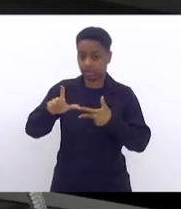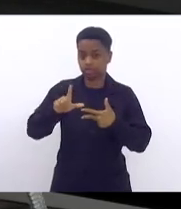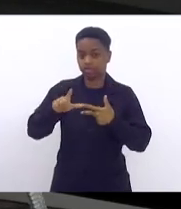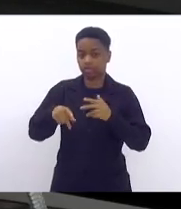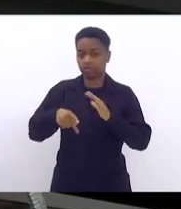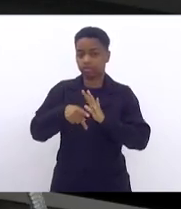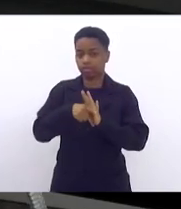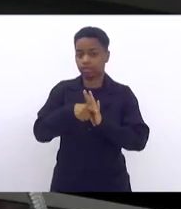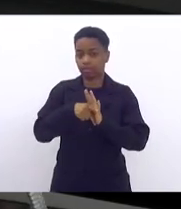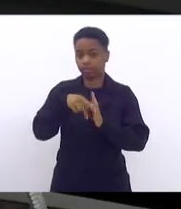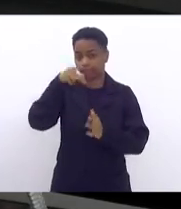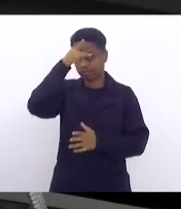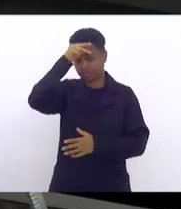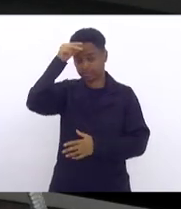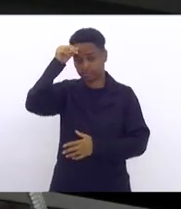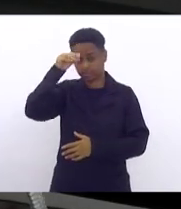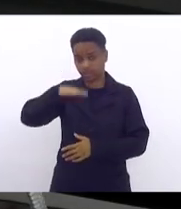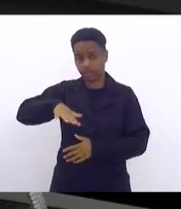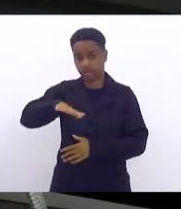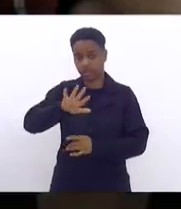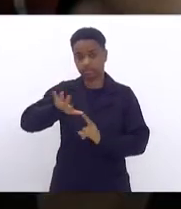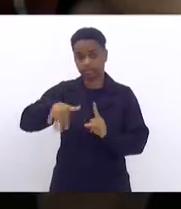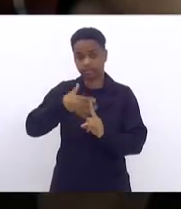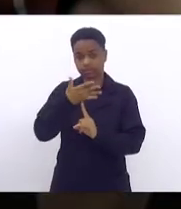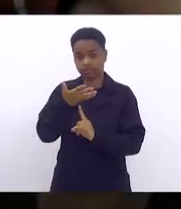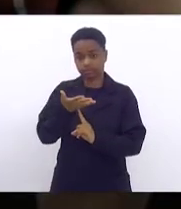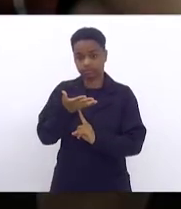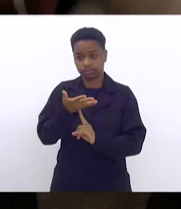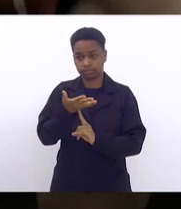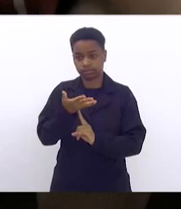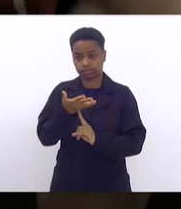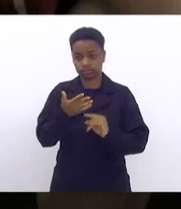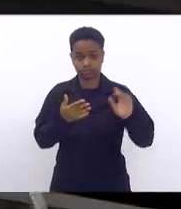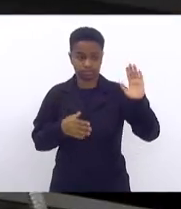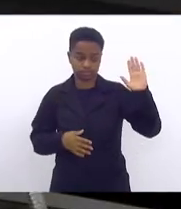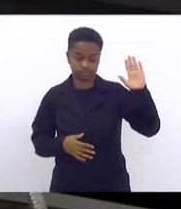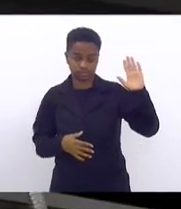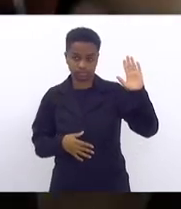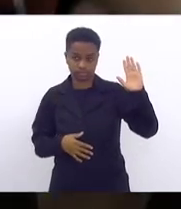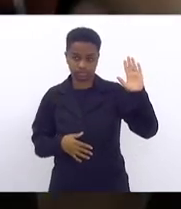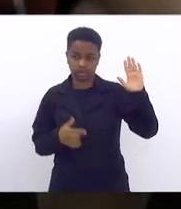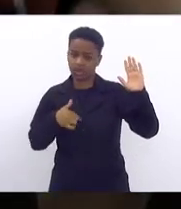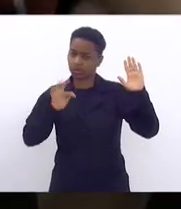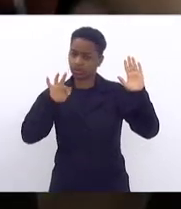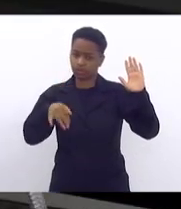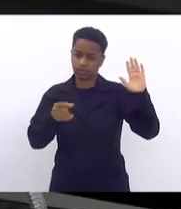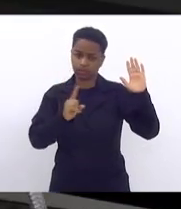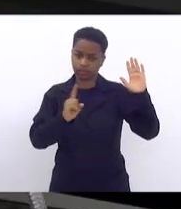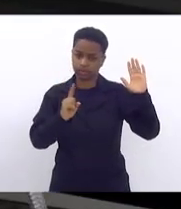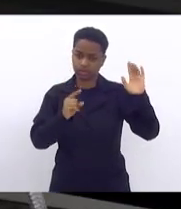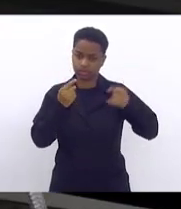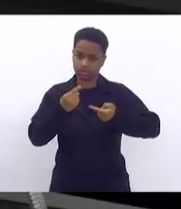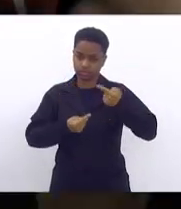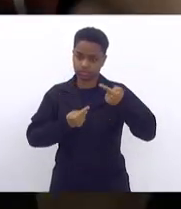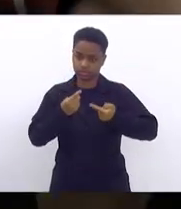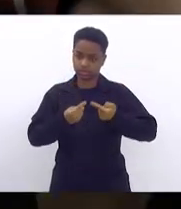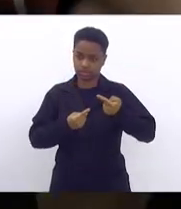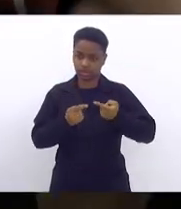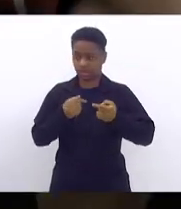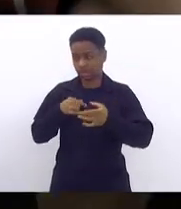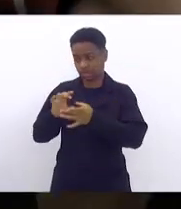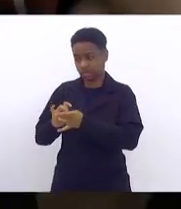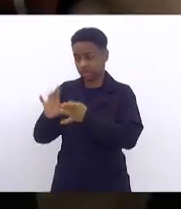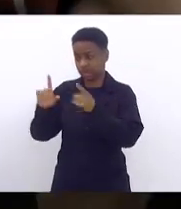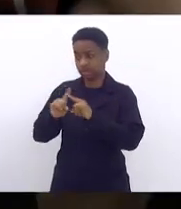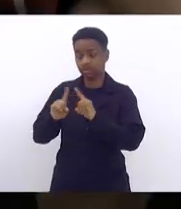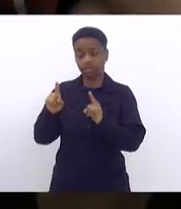parte ambiental. Então, senhor, é muito mais um... Presidente, por favor. Pois não. Eu não terminei a discussão. Não, pediu a parte, Vossa Excelência. Mas eu lhe dei, mas é que o